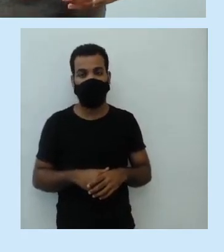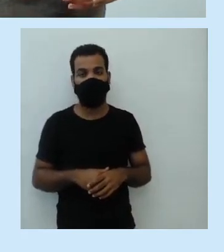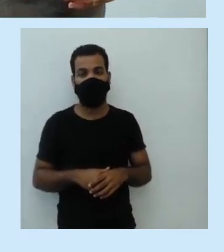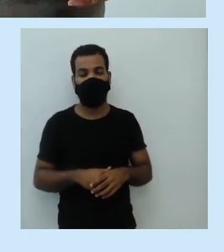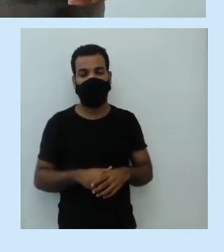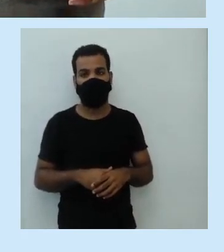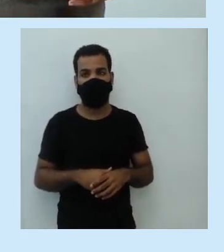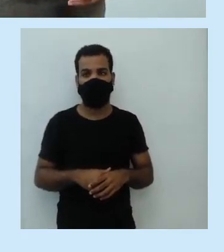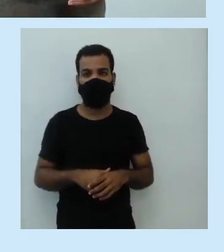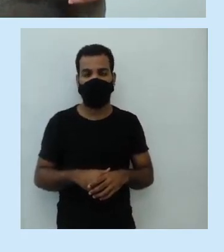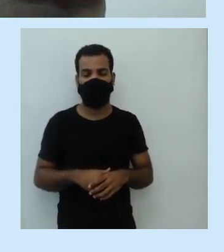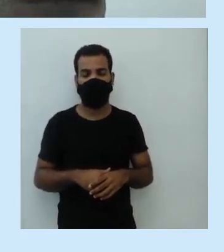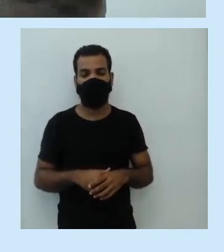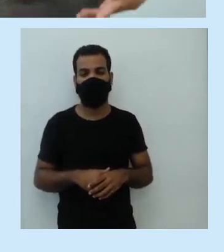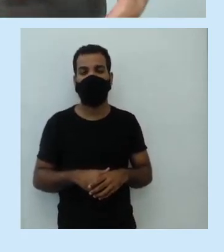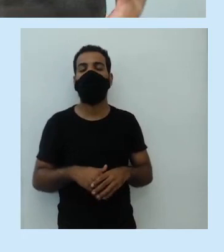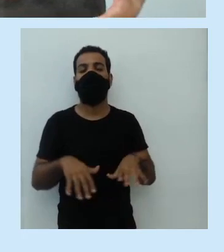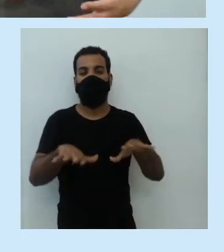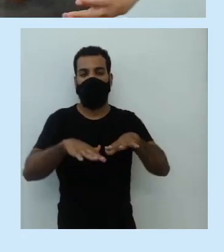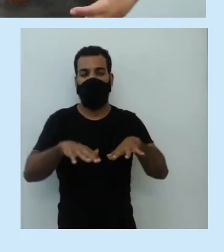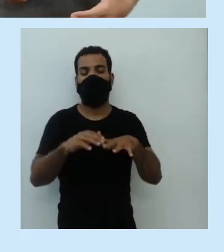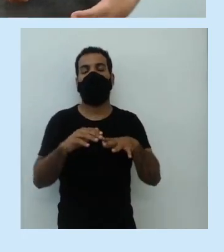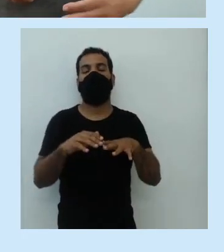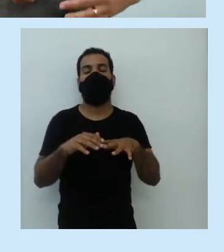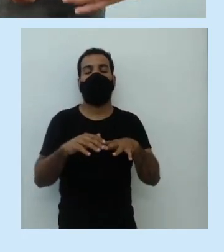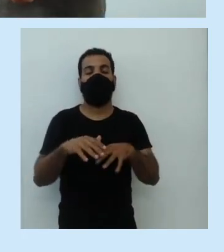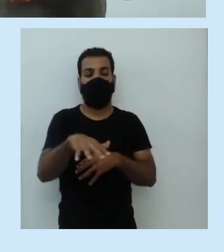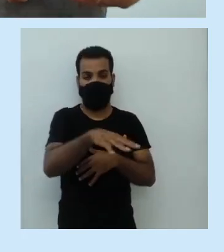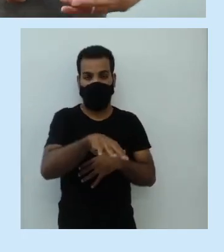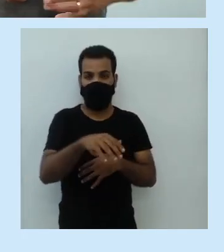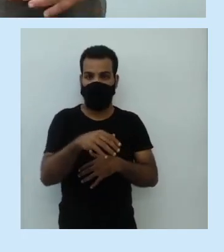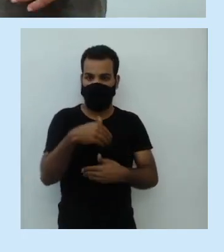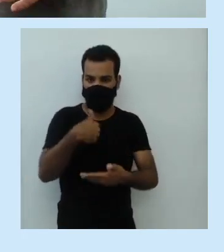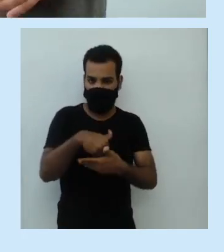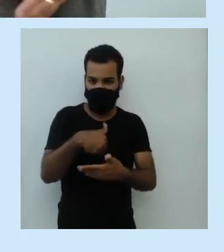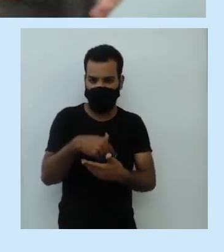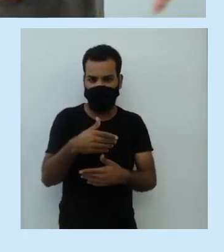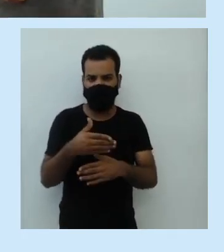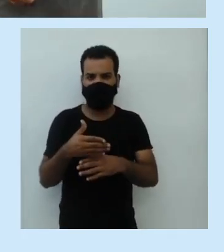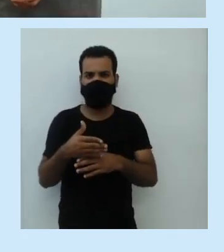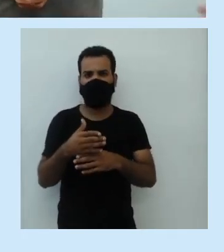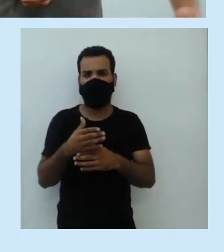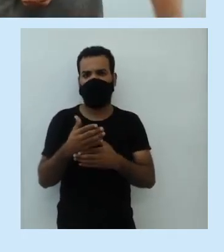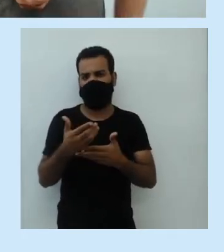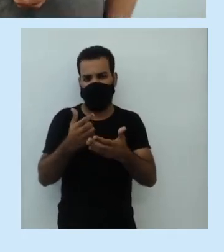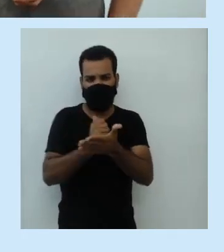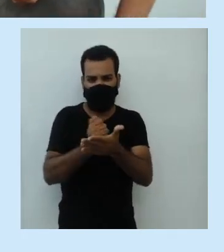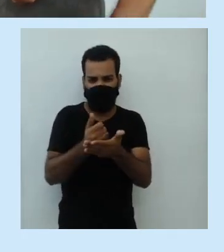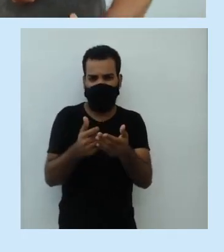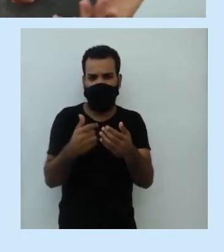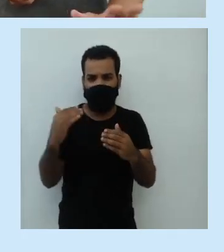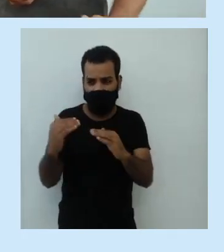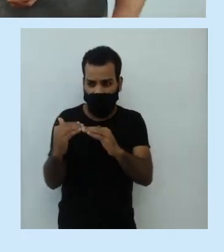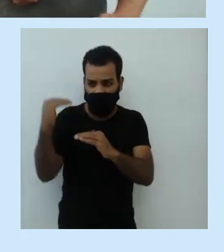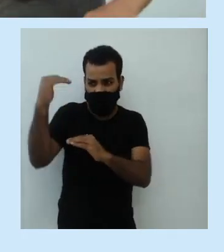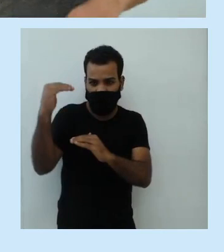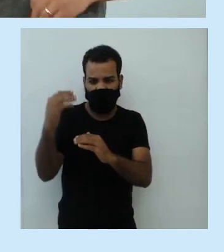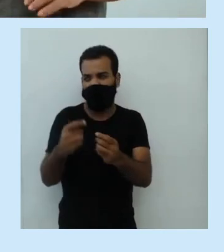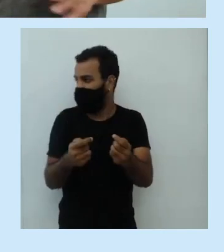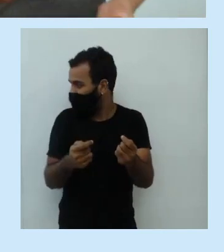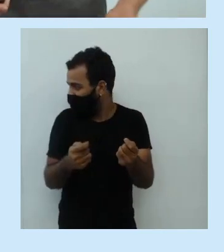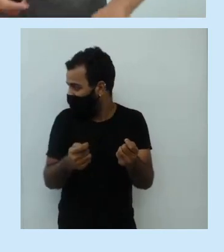ideia, na área de jogos, por exemplo, poucos adultos participam desse universo de games. Poucos.